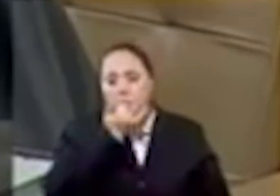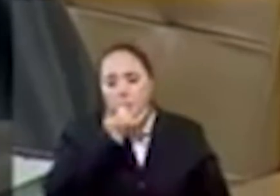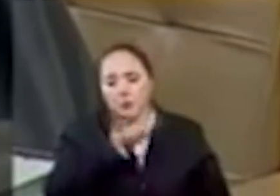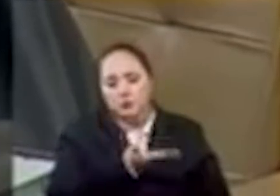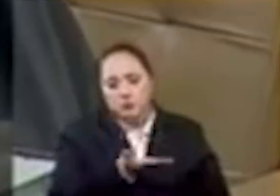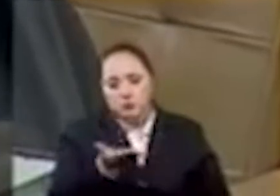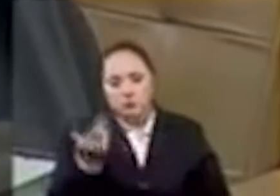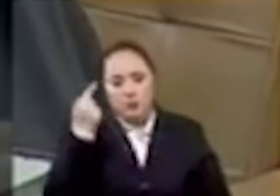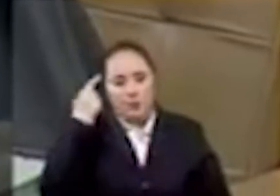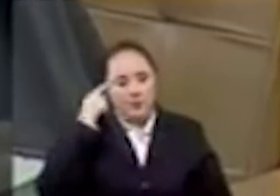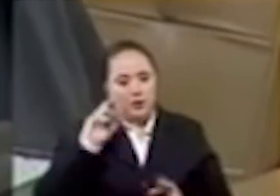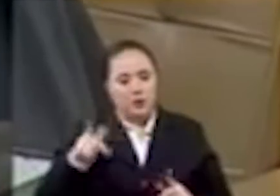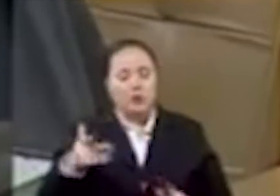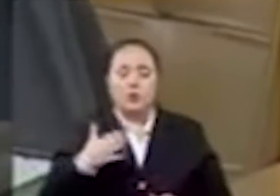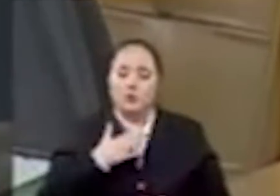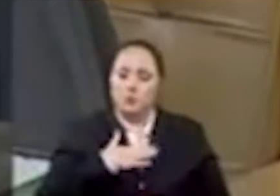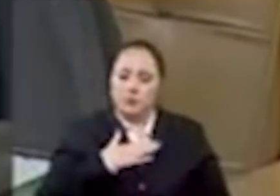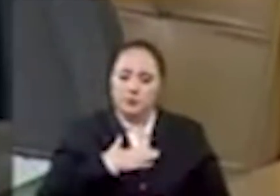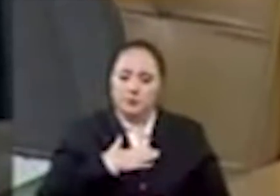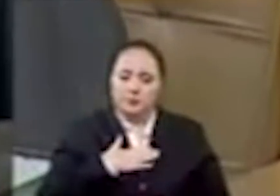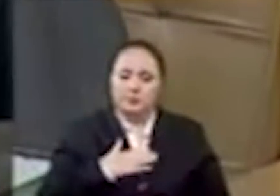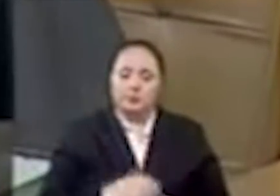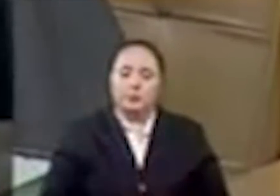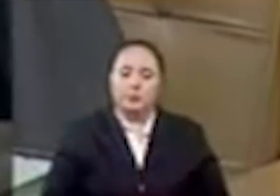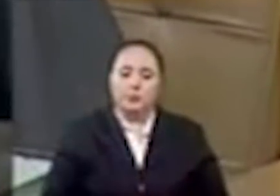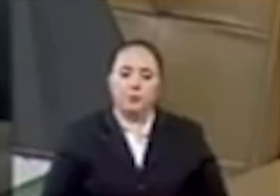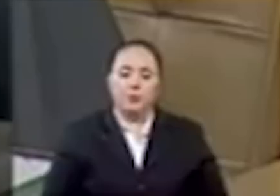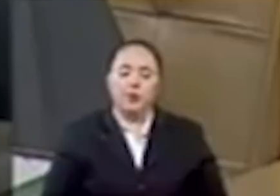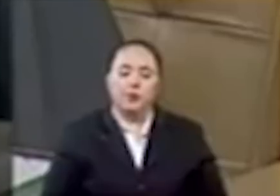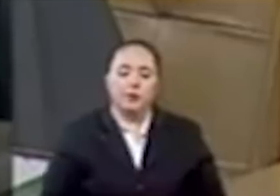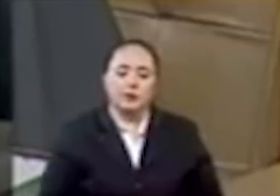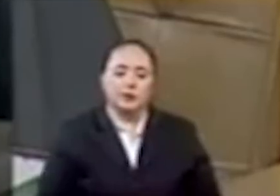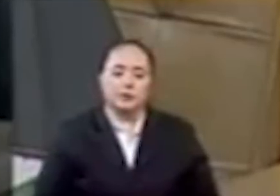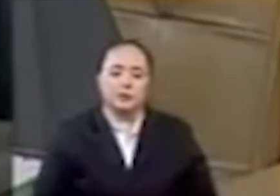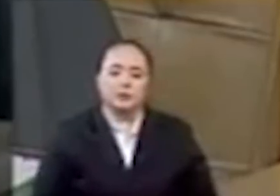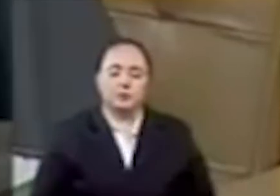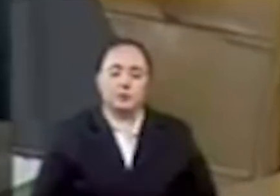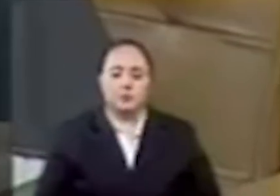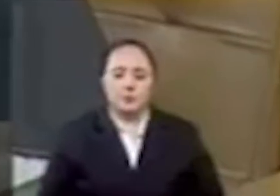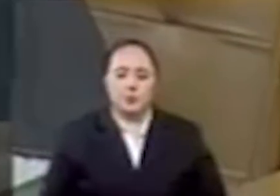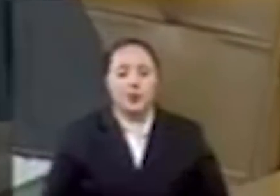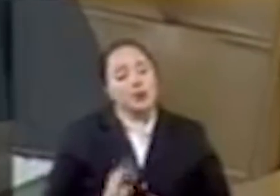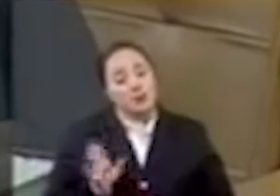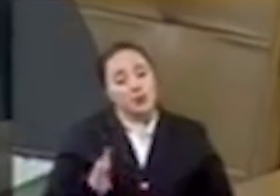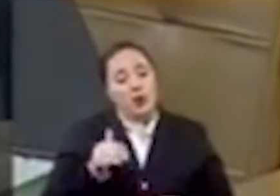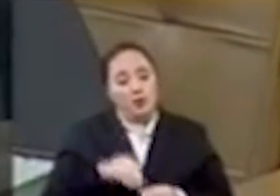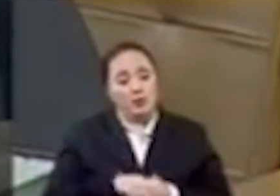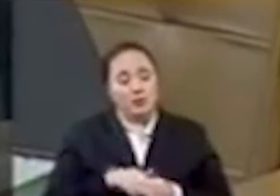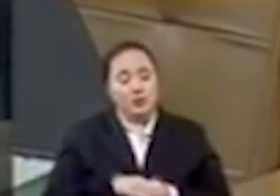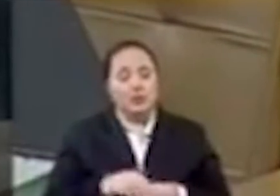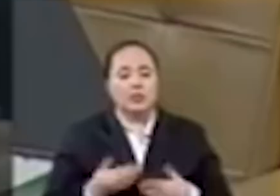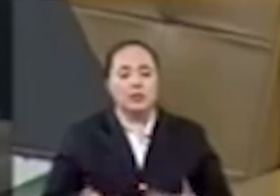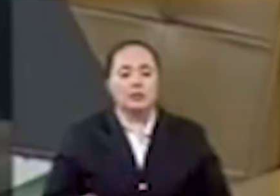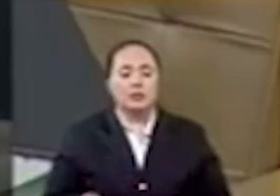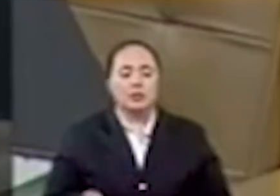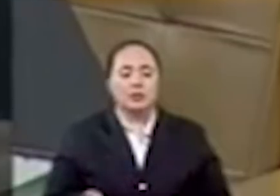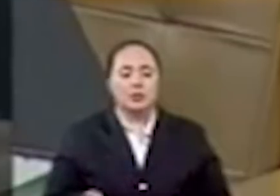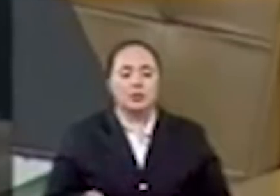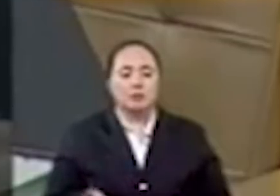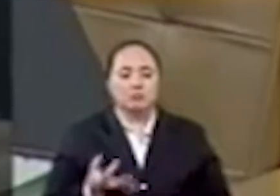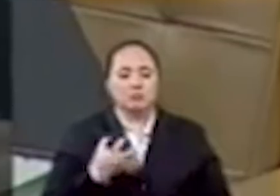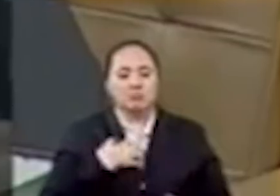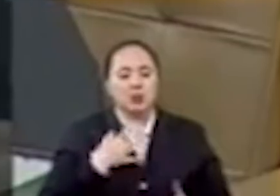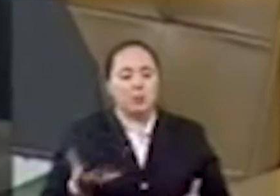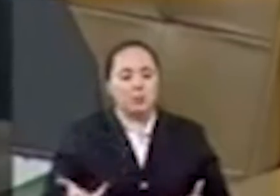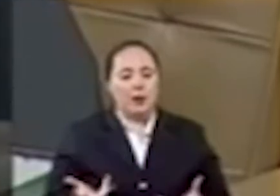que pensam de forma diversa e expressaram os seus votos da forma